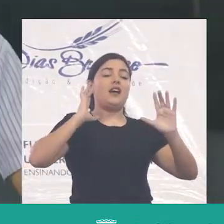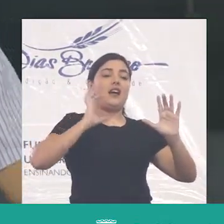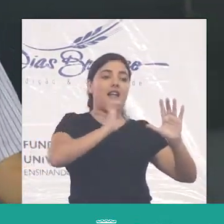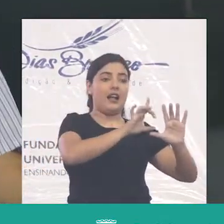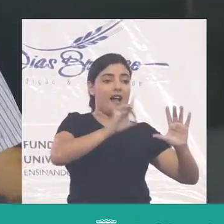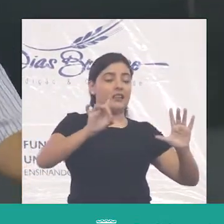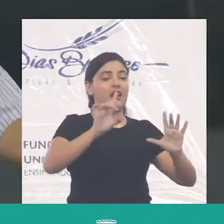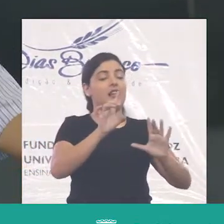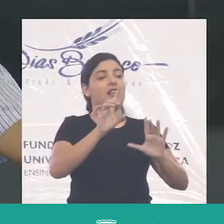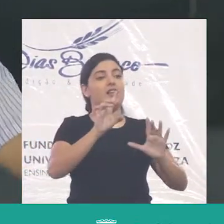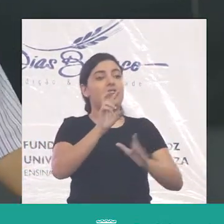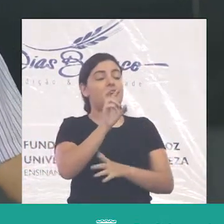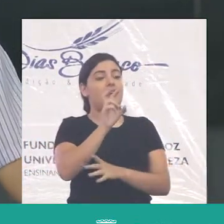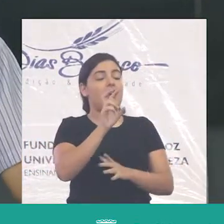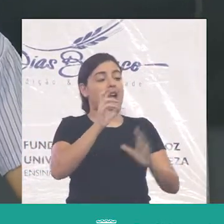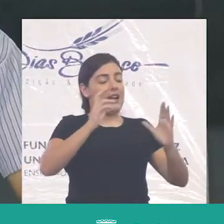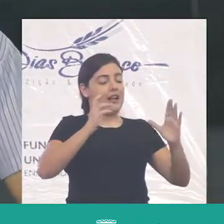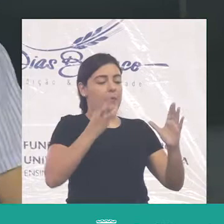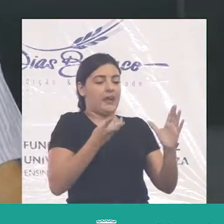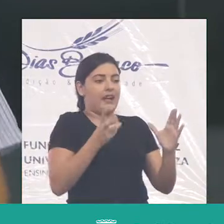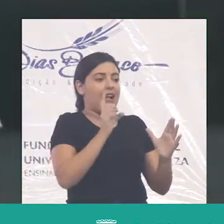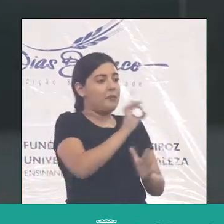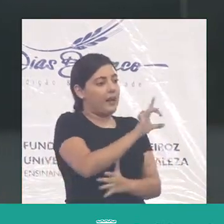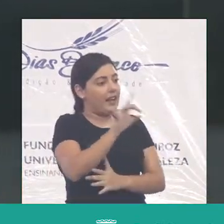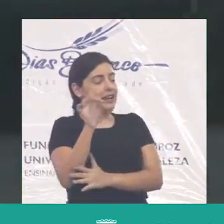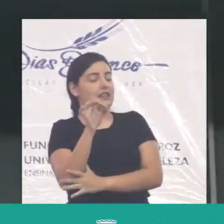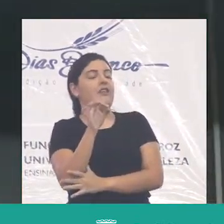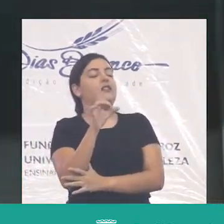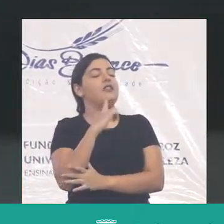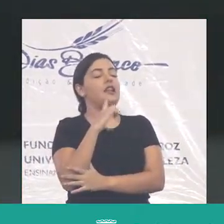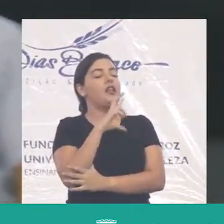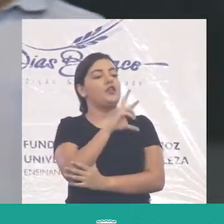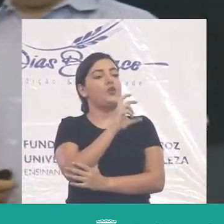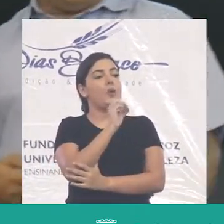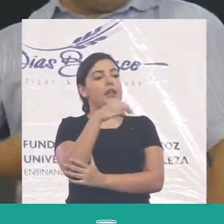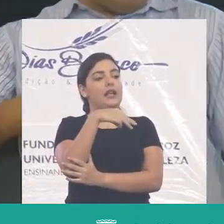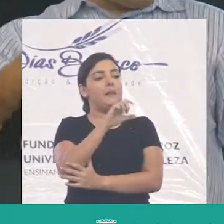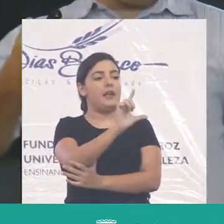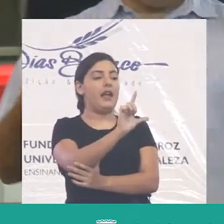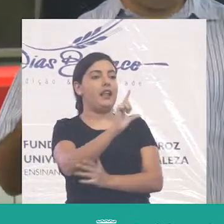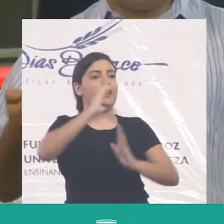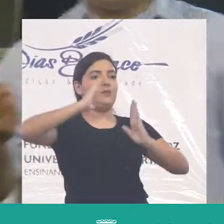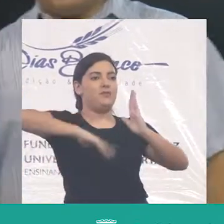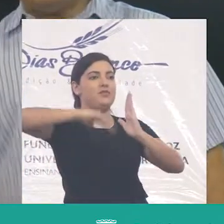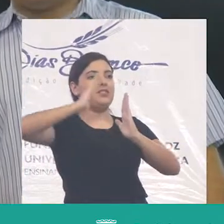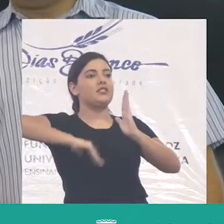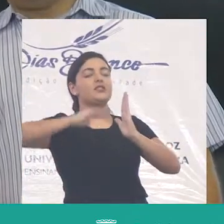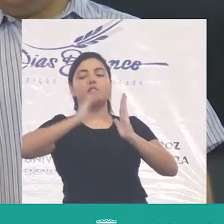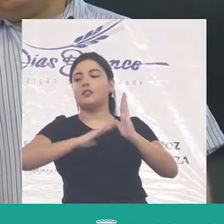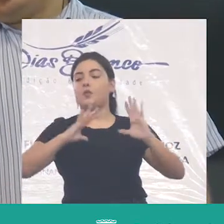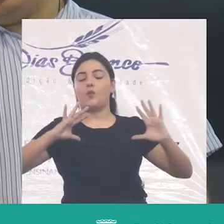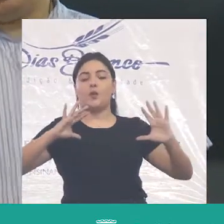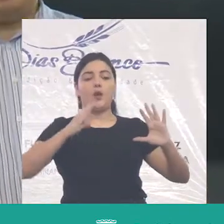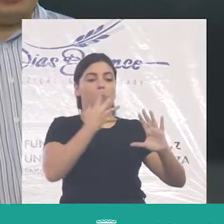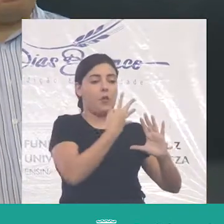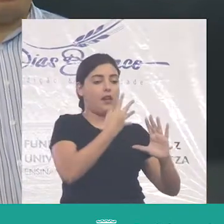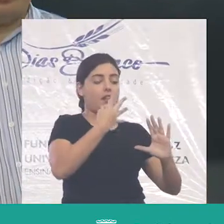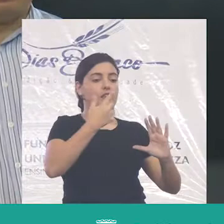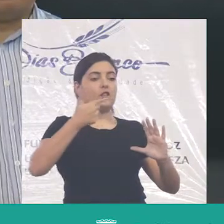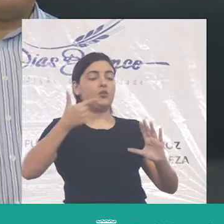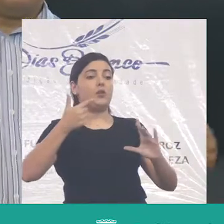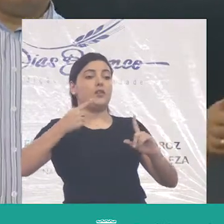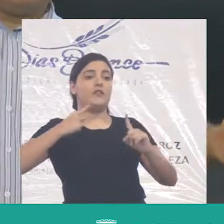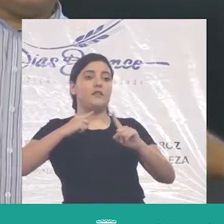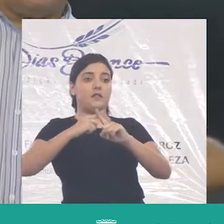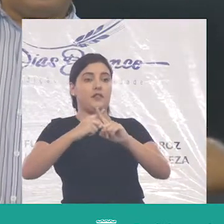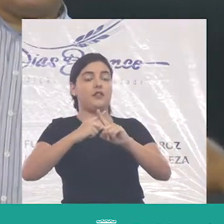usa 50 ml de tinta. No total, eu vou pegar aquelas 42 faces e vou ter que multiplicar por